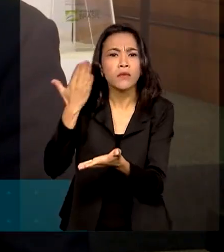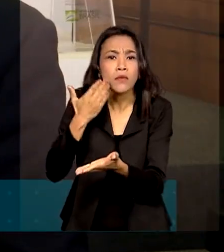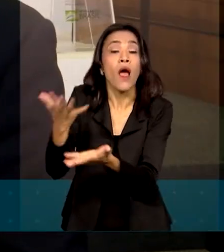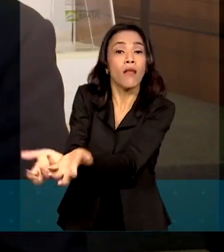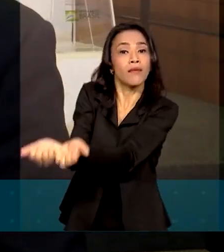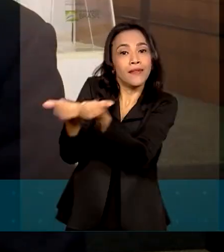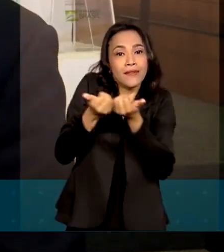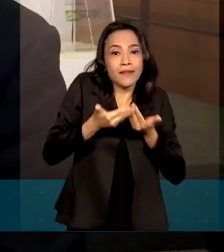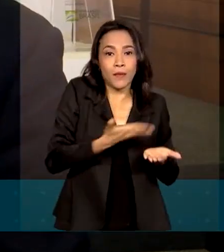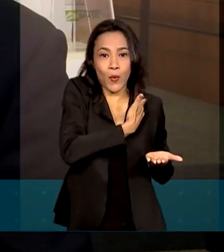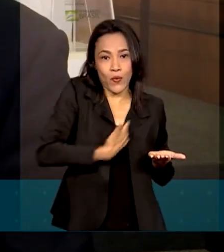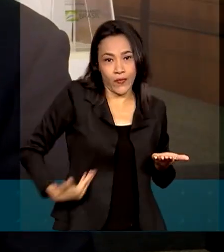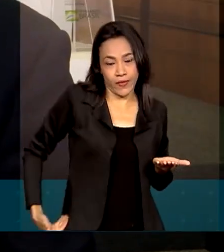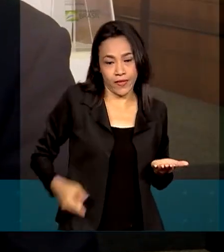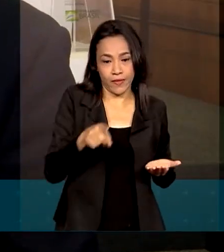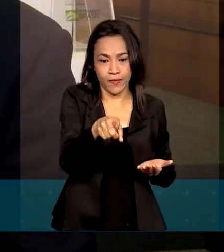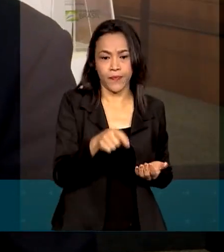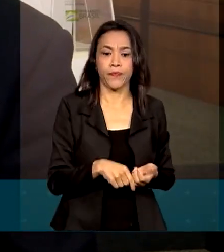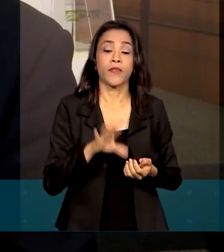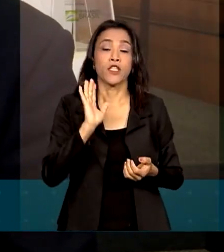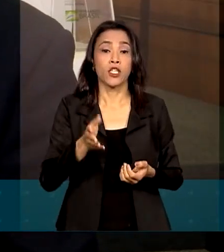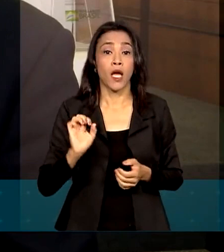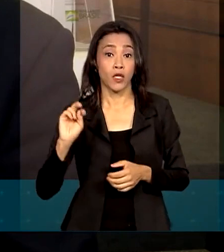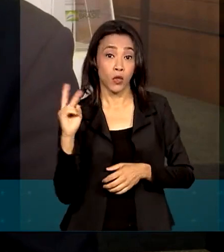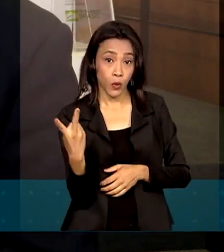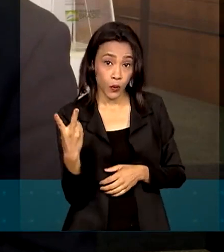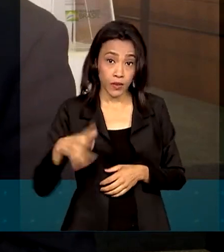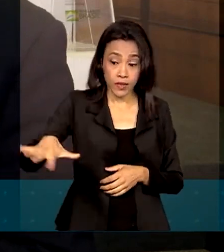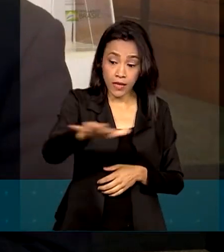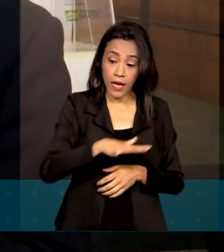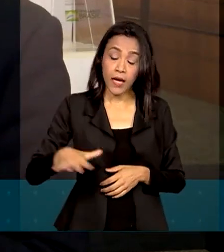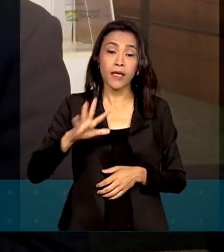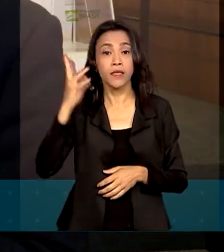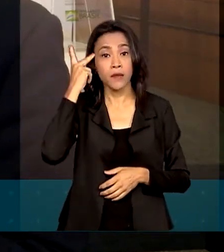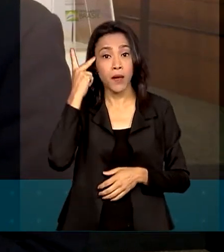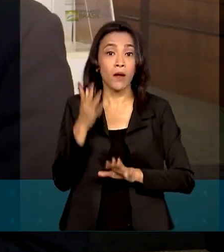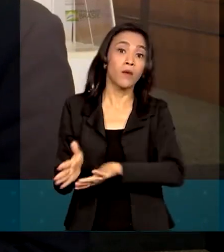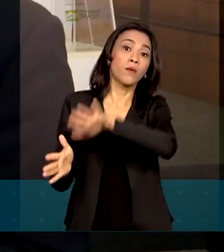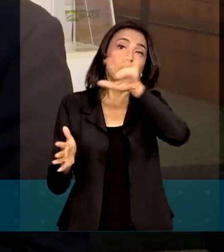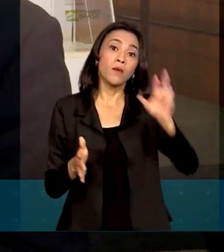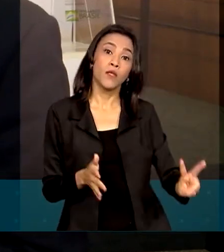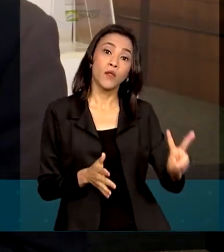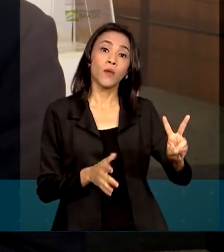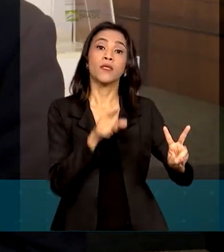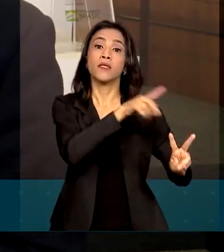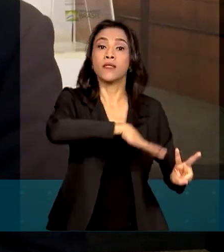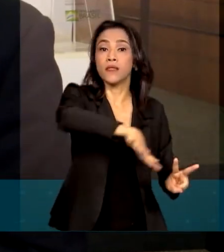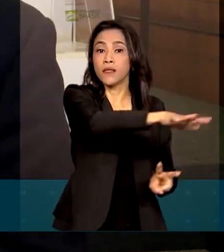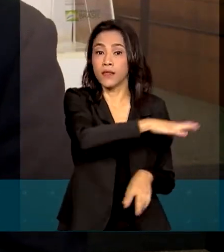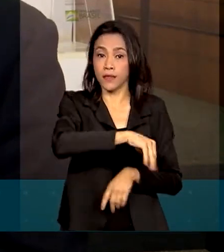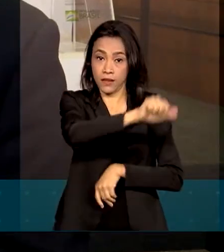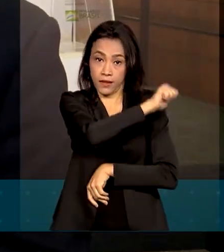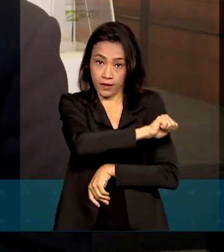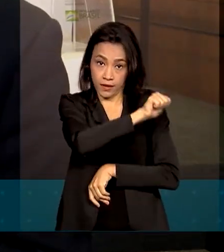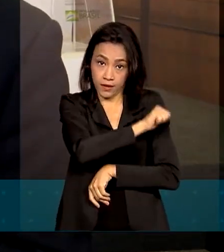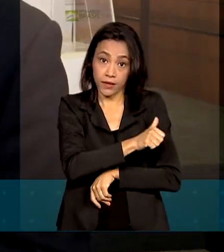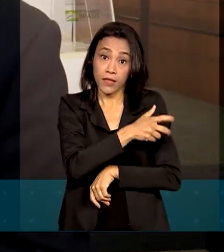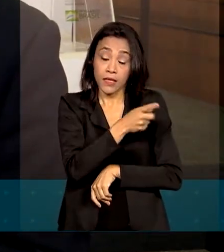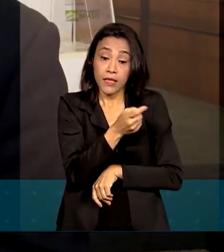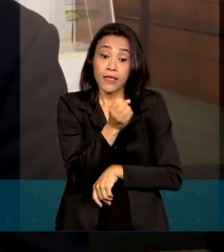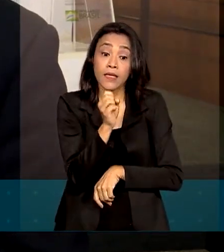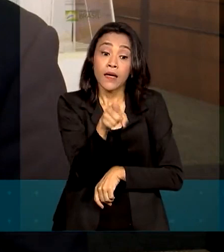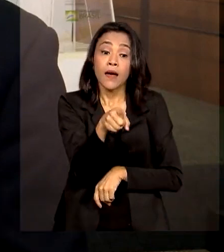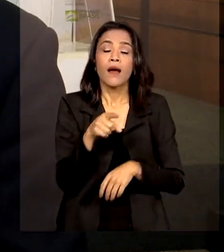blocos ofertados foram licitados, 2 na Bacia de Campos e 2 na Bacia de Santos. A Petrobras participa de